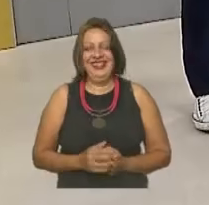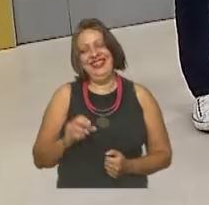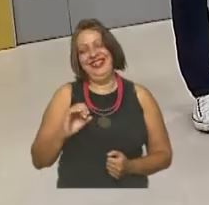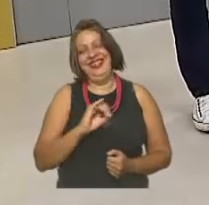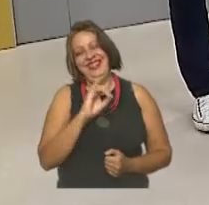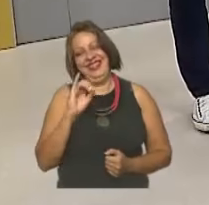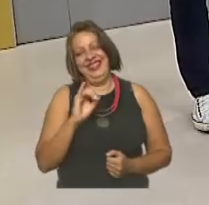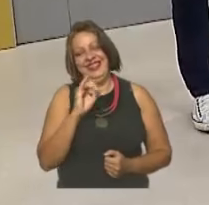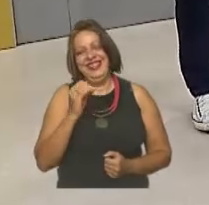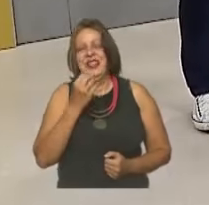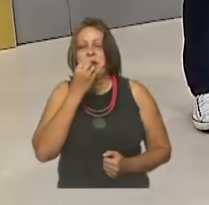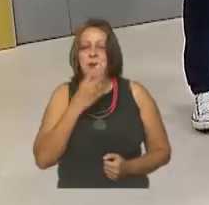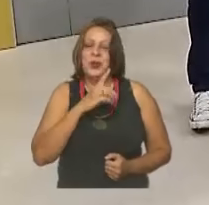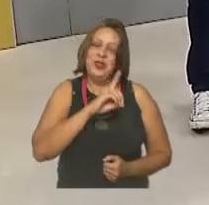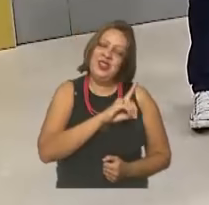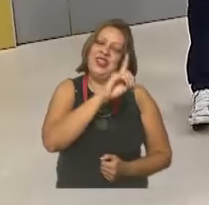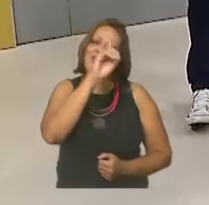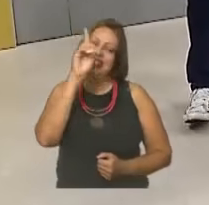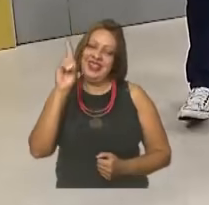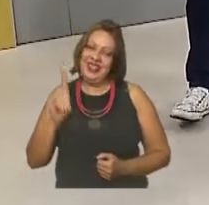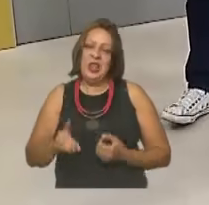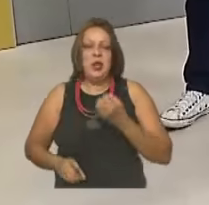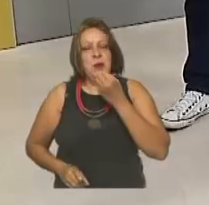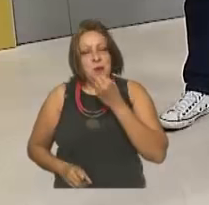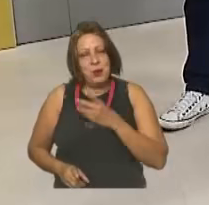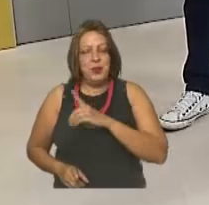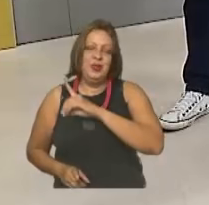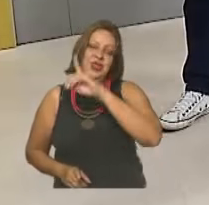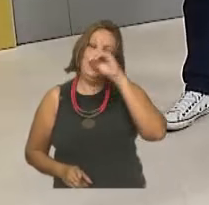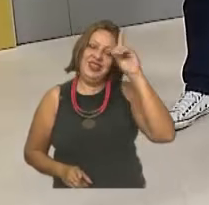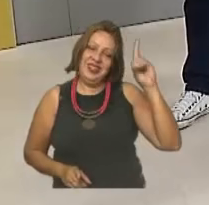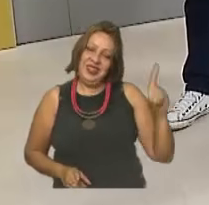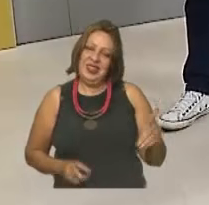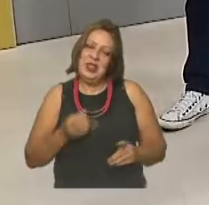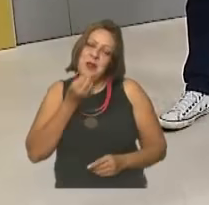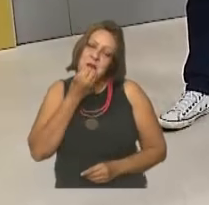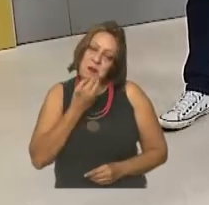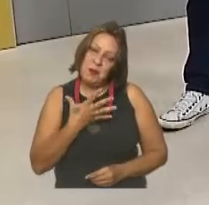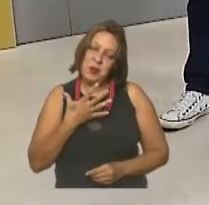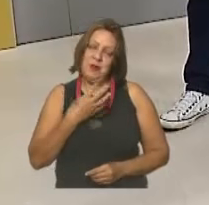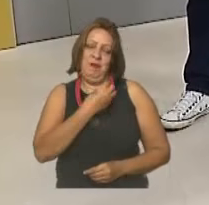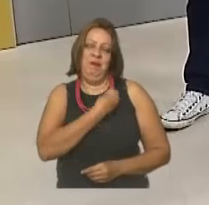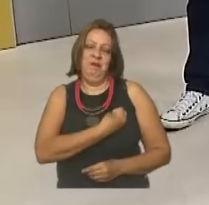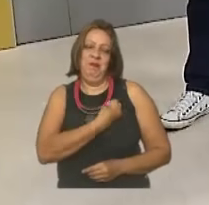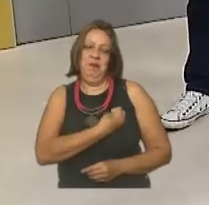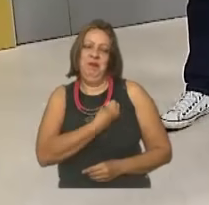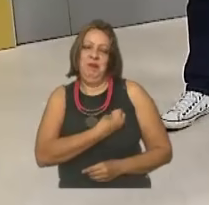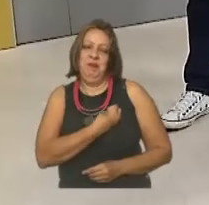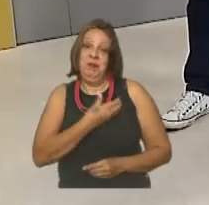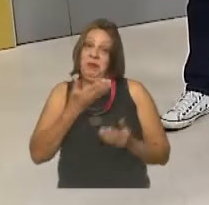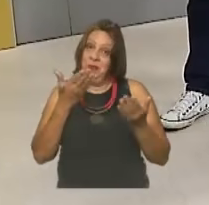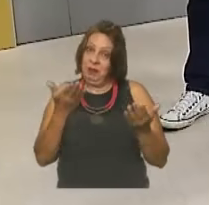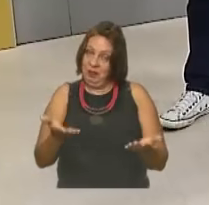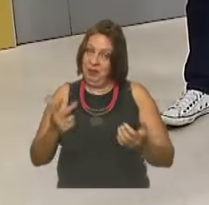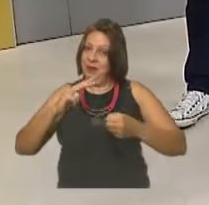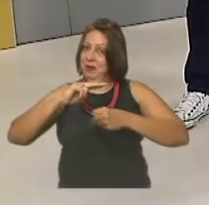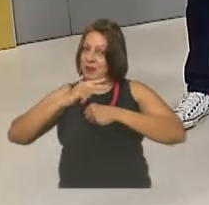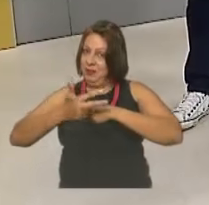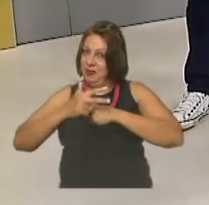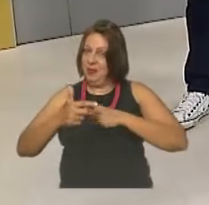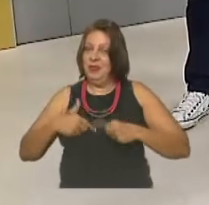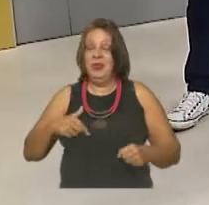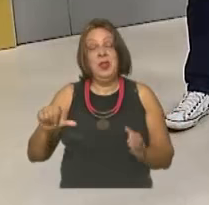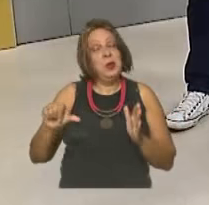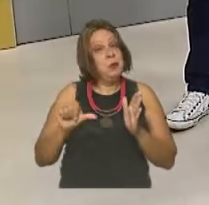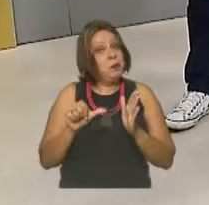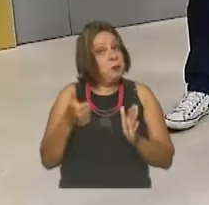Olá você, bom dia, muito bom dia! Que bom estar aqui nesse domingão junto com você através da TV Atalaia. Está no ar o primeiro